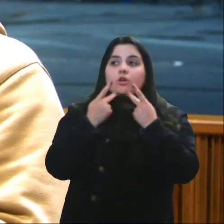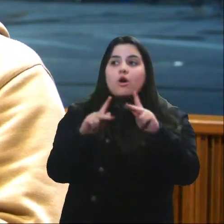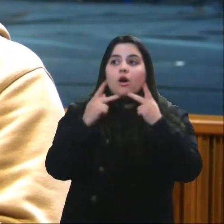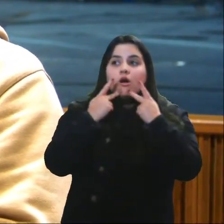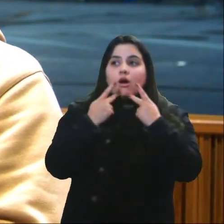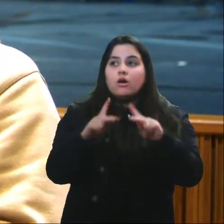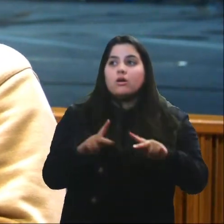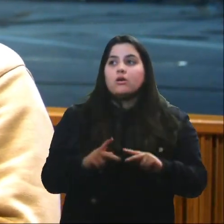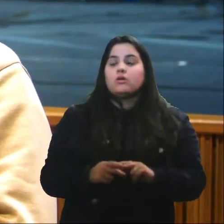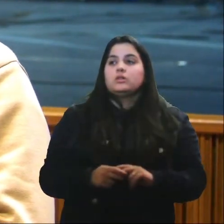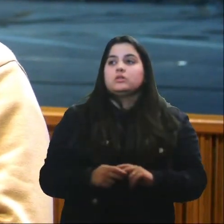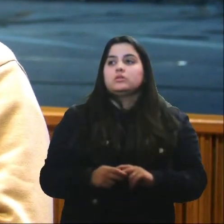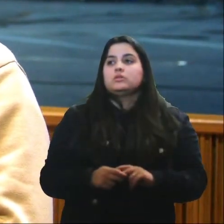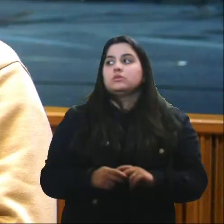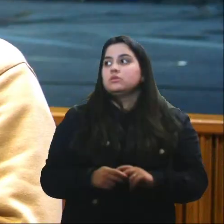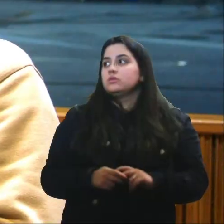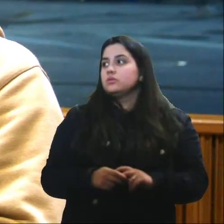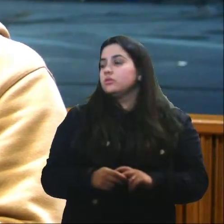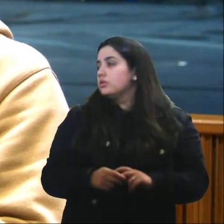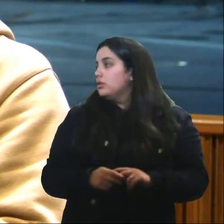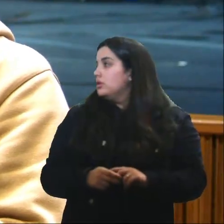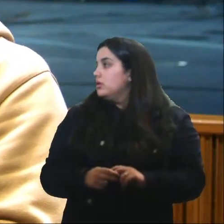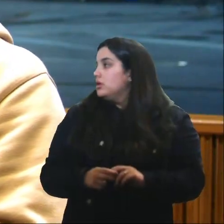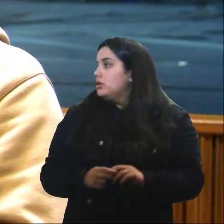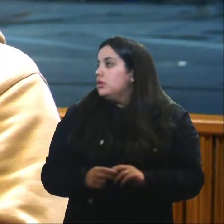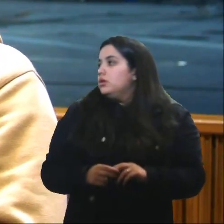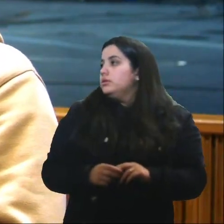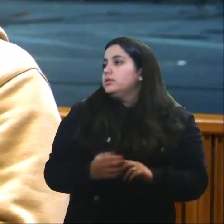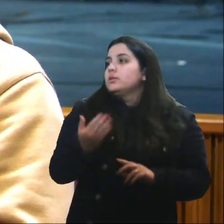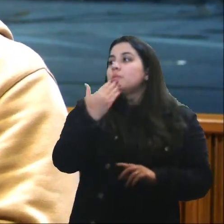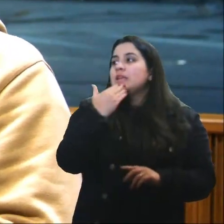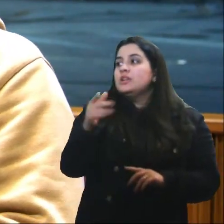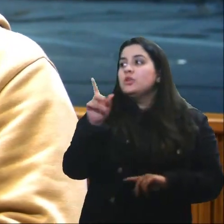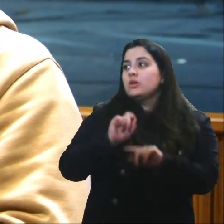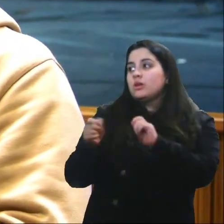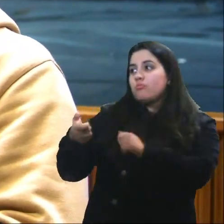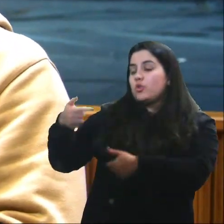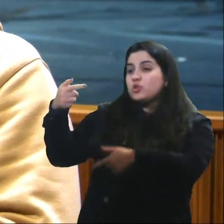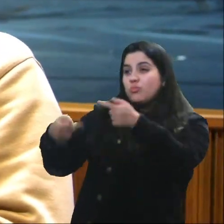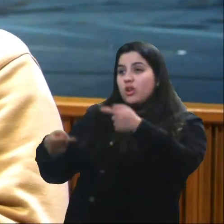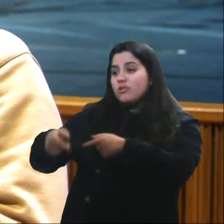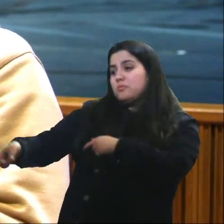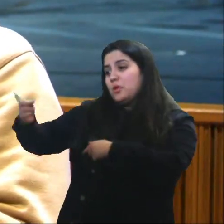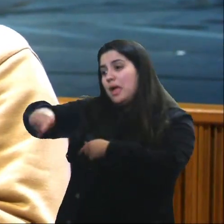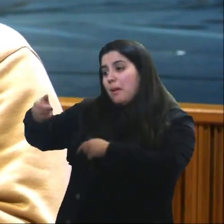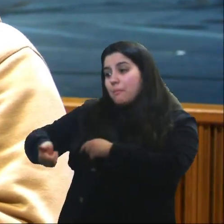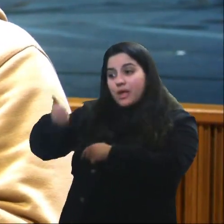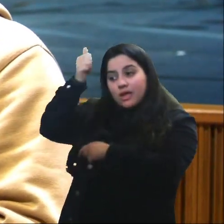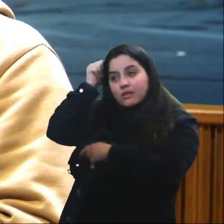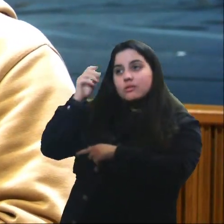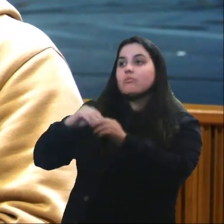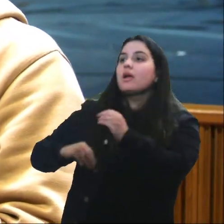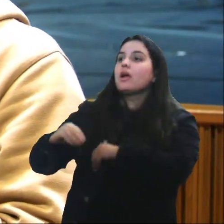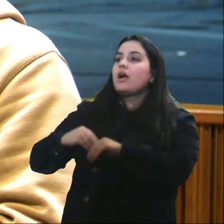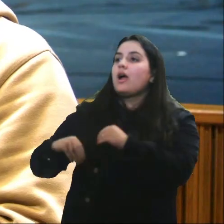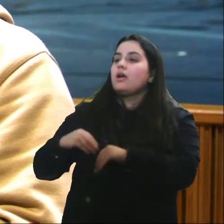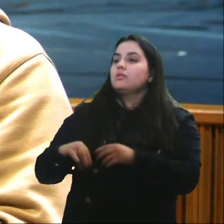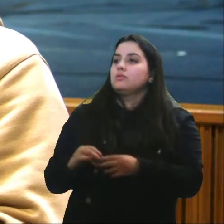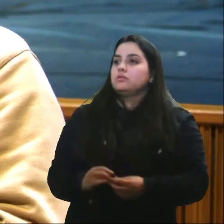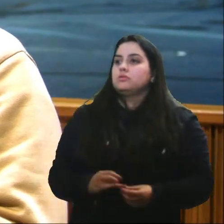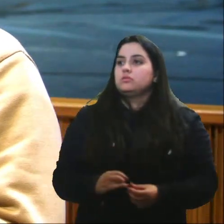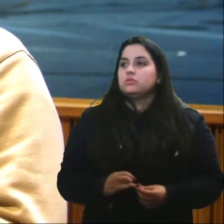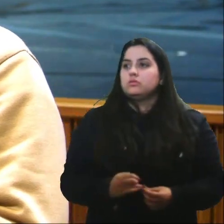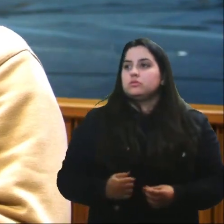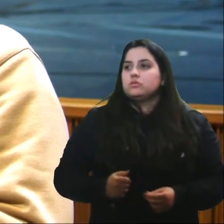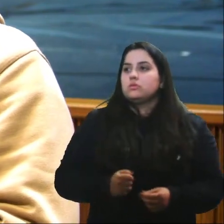de pedir para os políticos da época dele se arrependerem dos pecados, e por causa